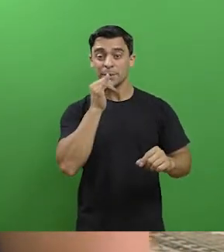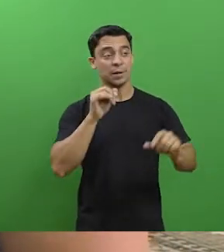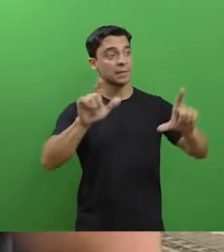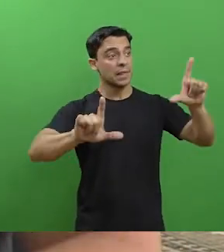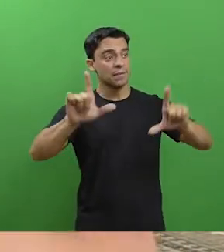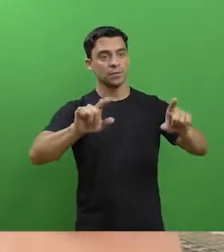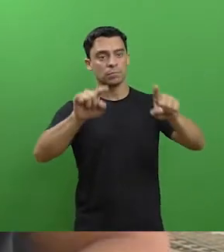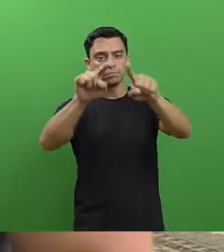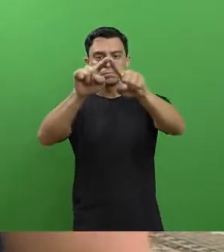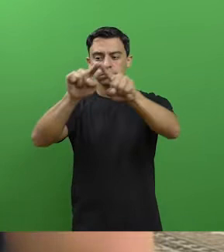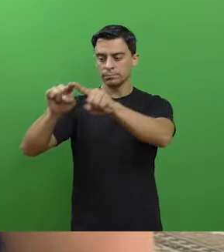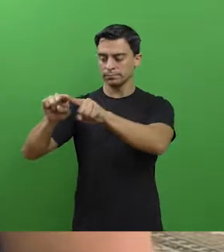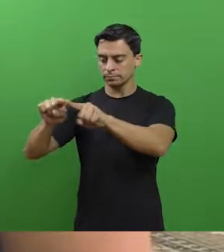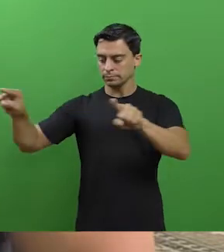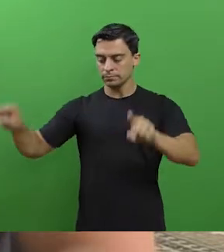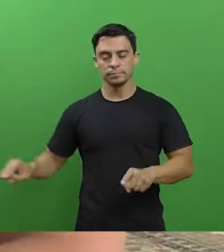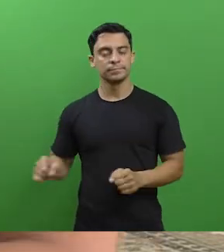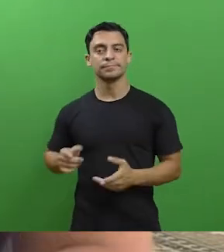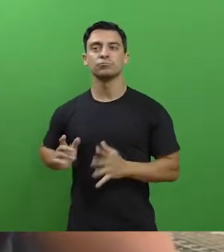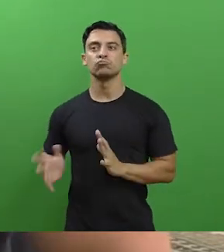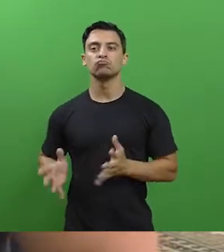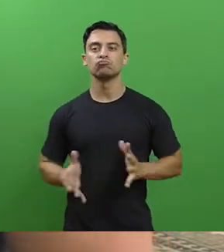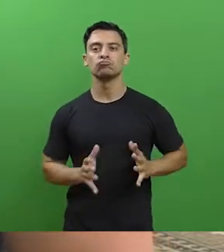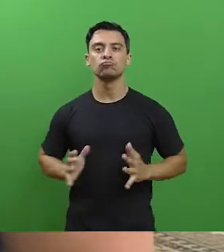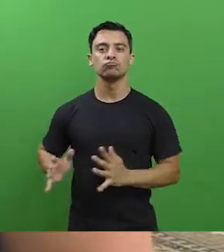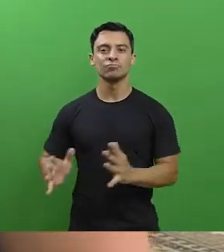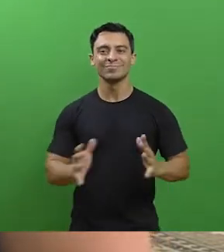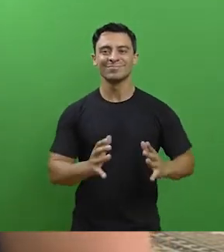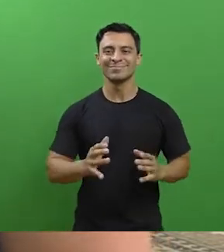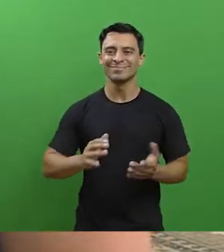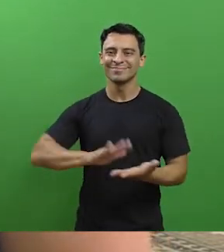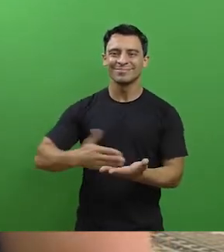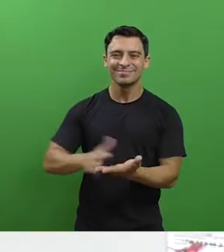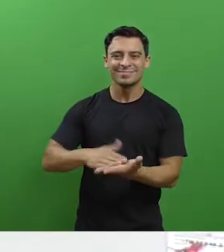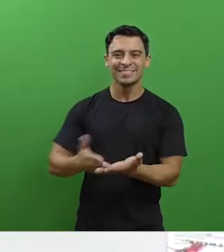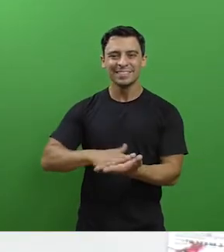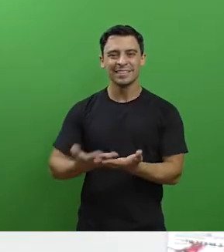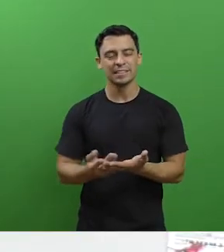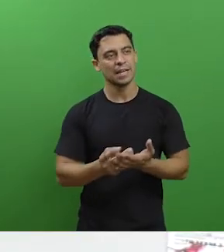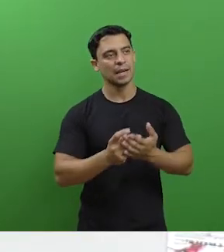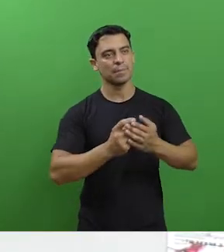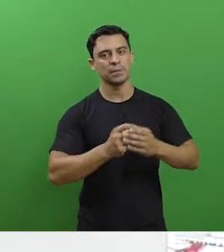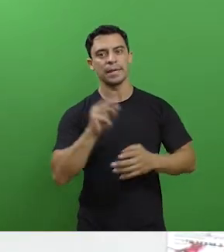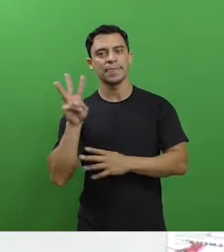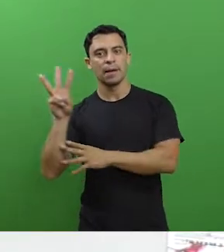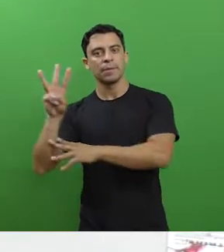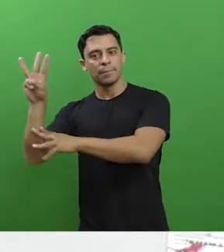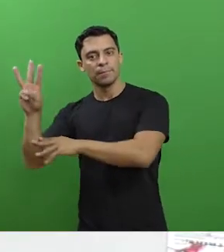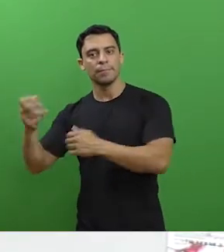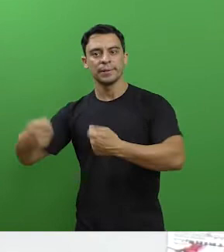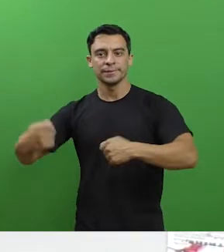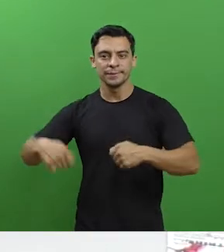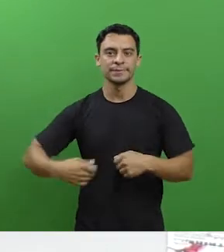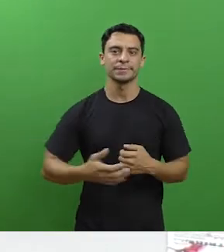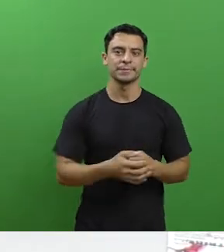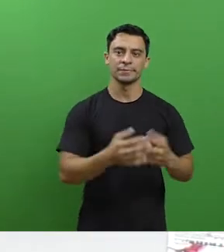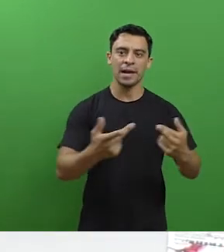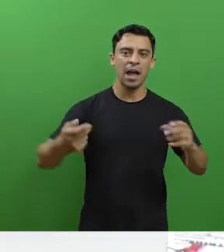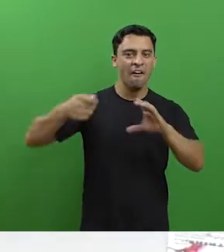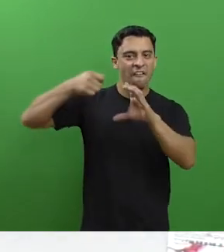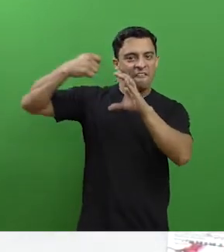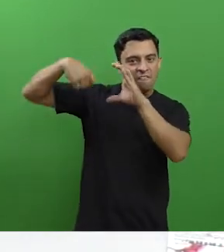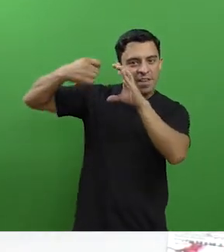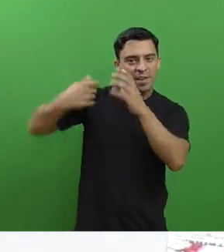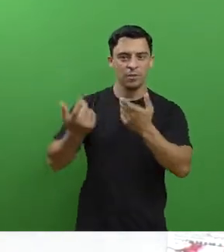Libras dentro dos programas, dos sites, vídeos, informações, porque o surdo quer informação. E às vezes, A gente vê